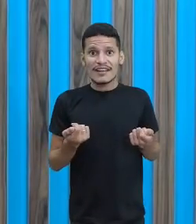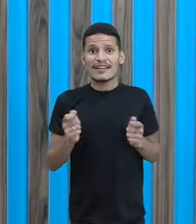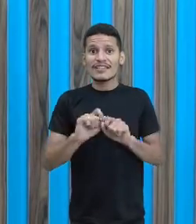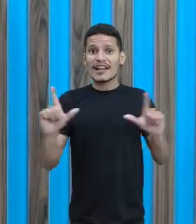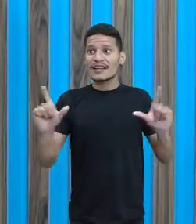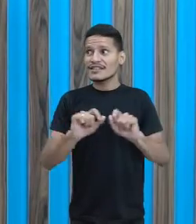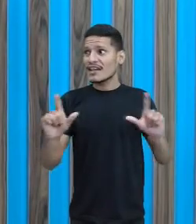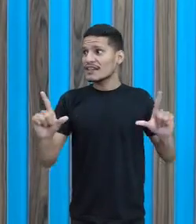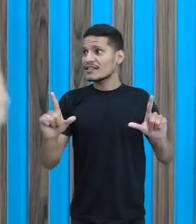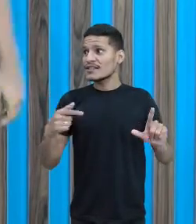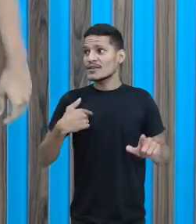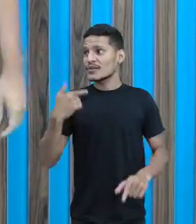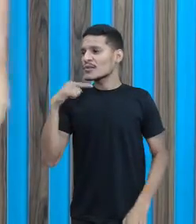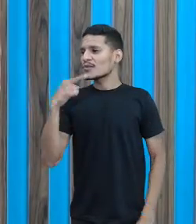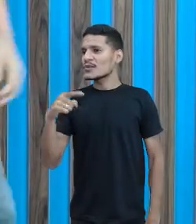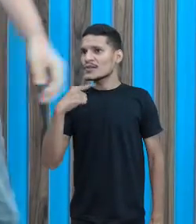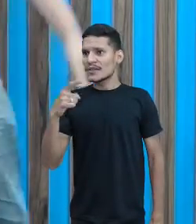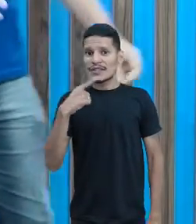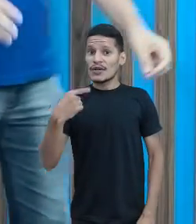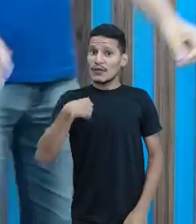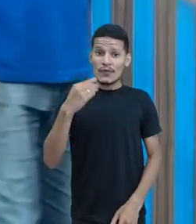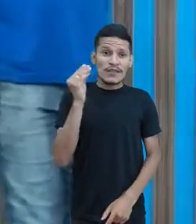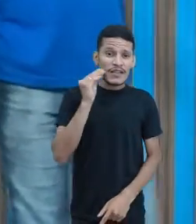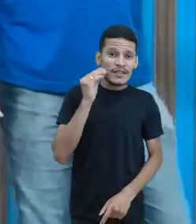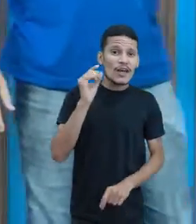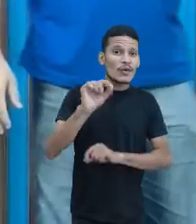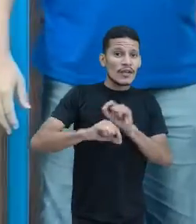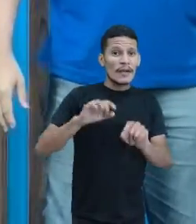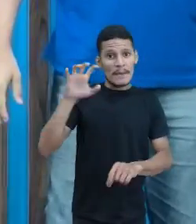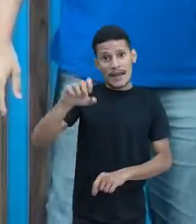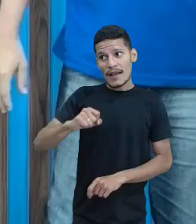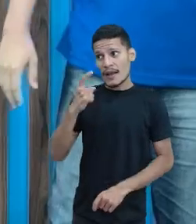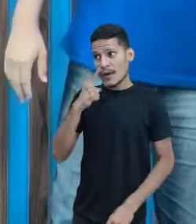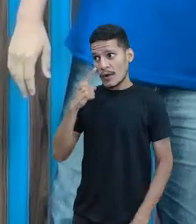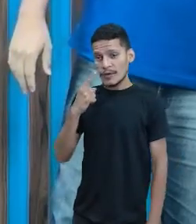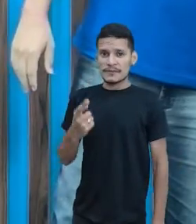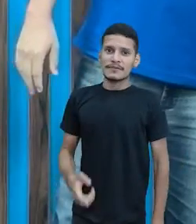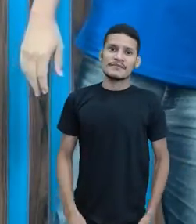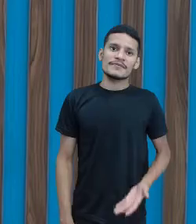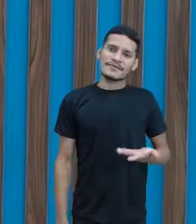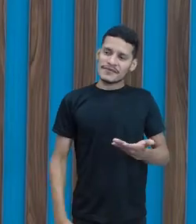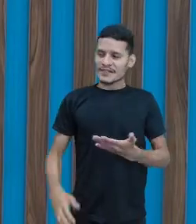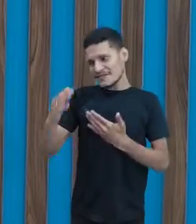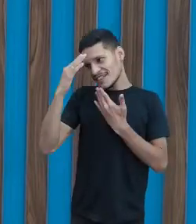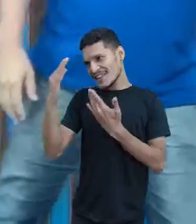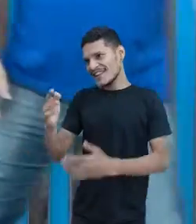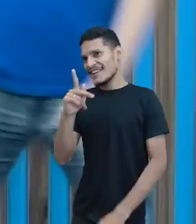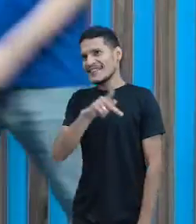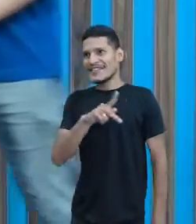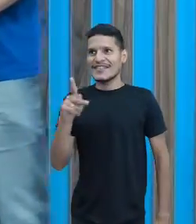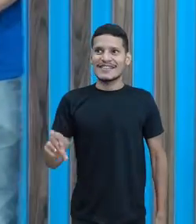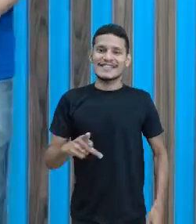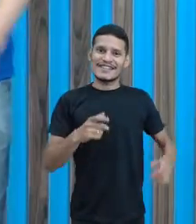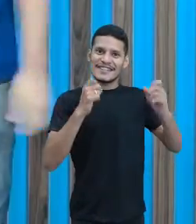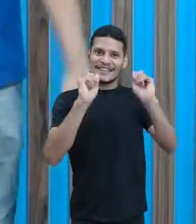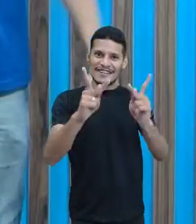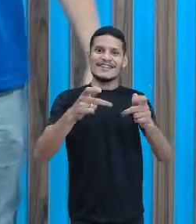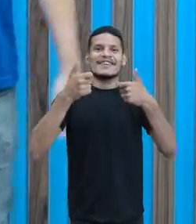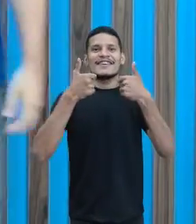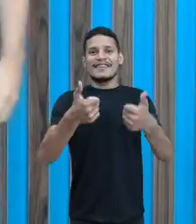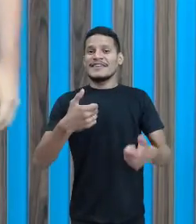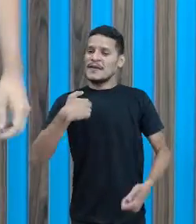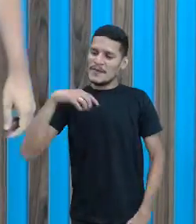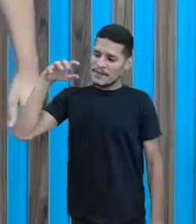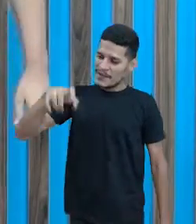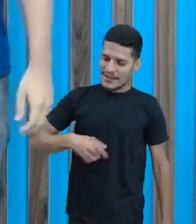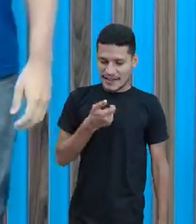Professor Luciano, daqui eu vou tentar sair aqui do enquadramento só um pouquinho para pegar aqui. Professor, obrigado. Pronto. Peguei